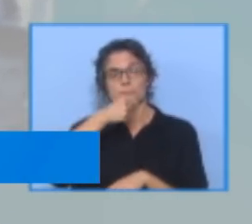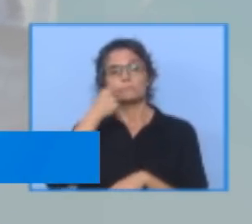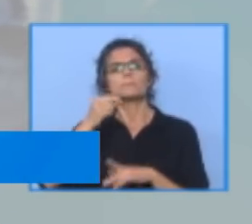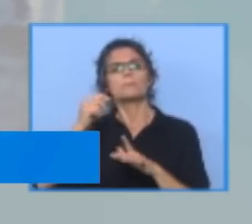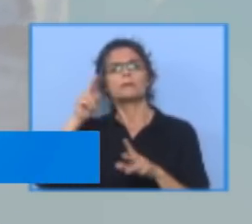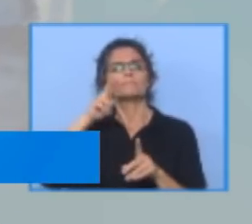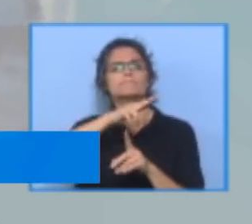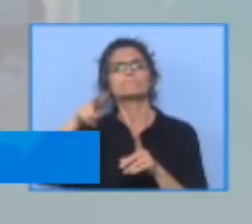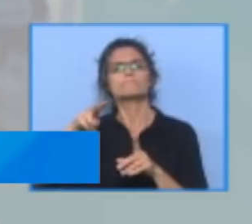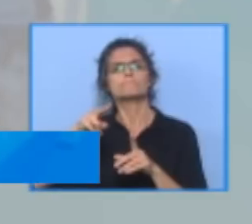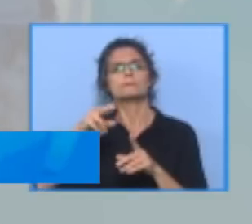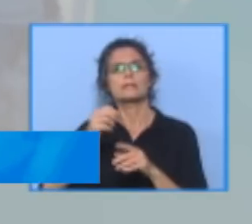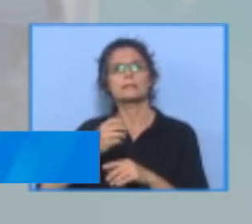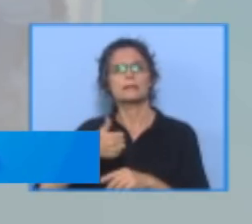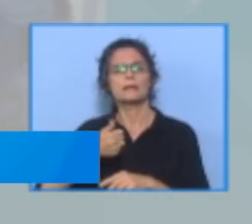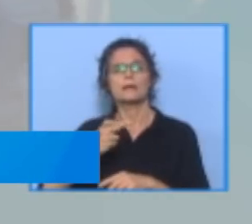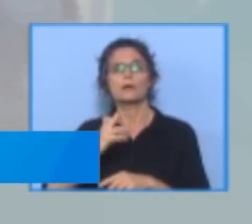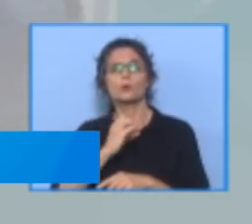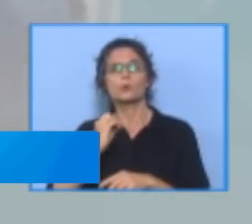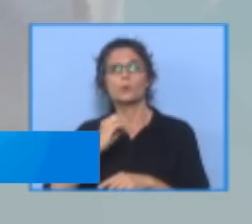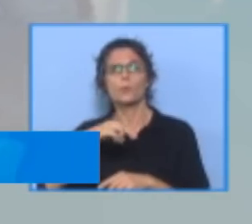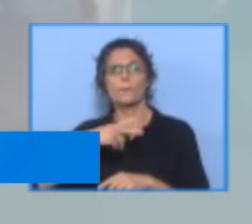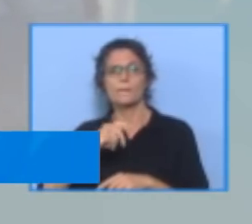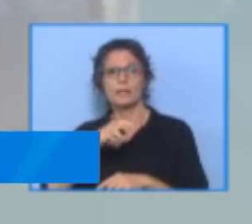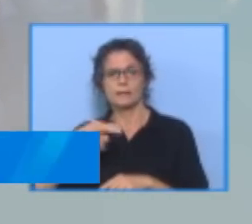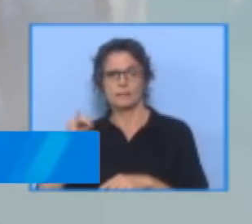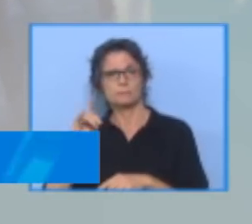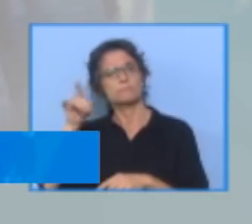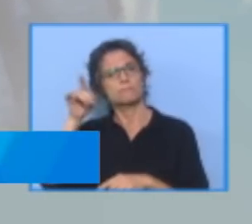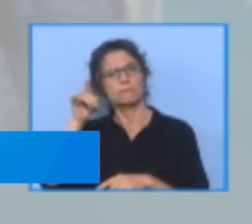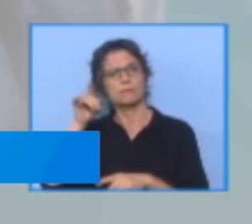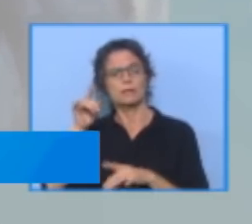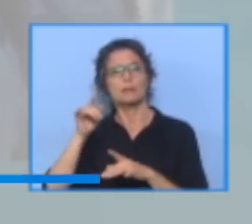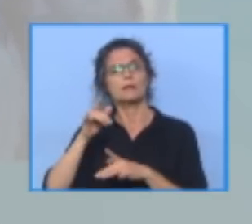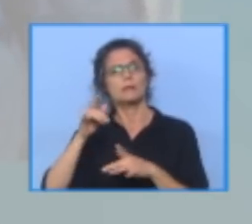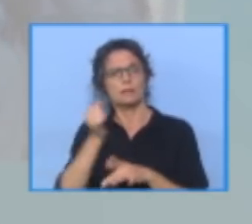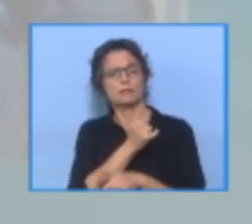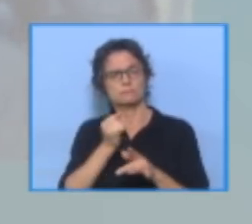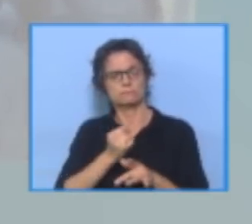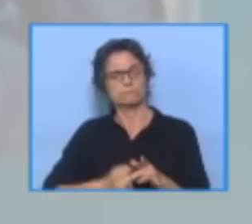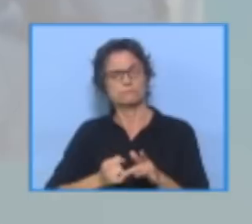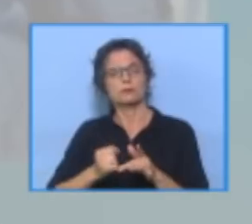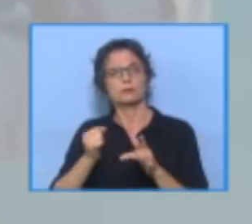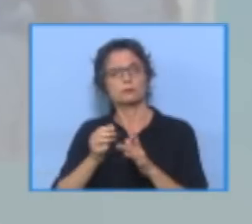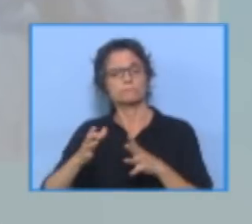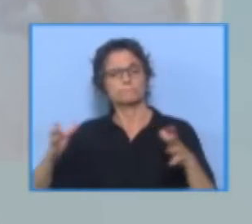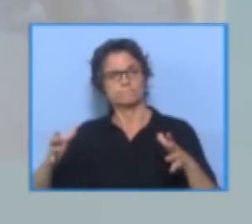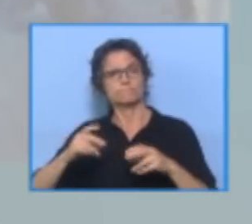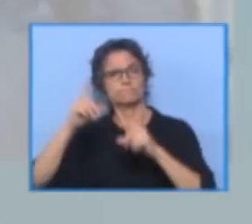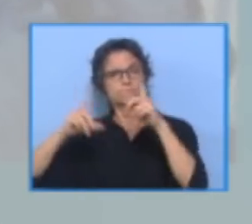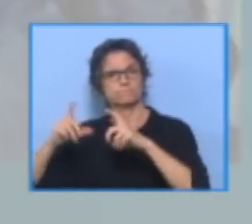Igreja Ortodoxa é a religião maioritária e com relevantes indicadores sociais em grande transformação nos últimos